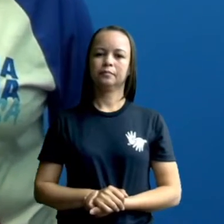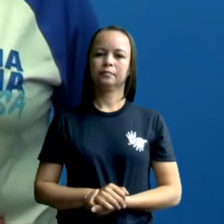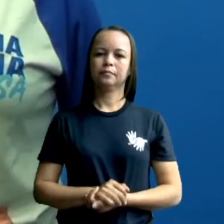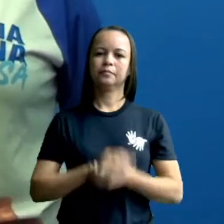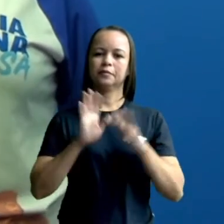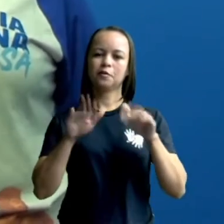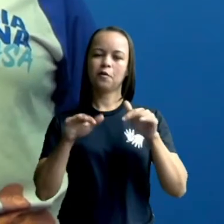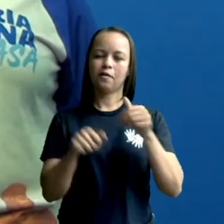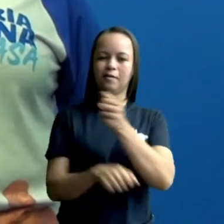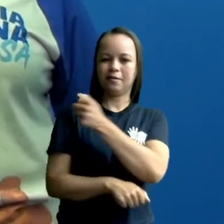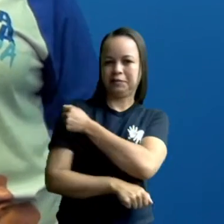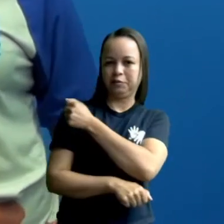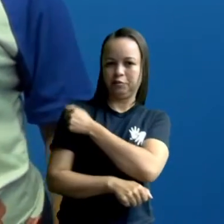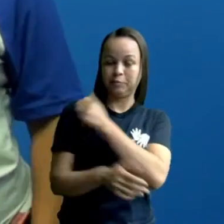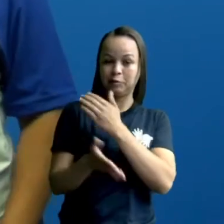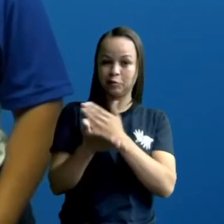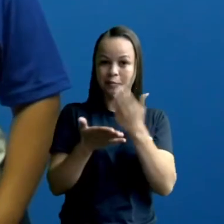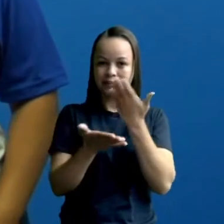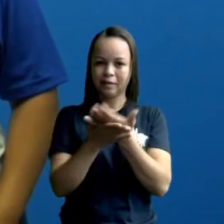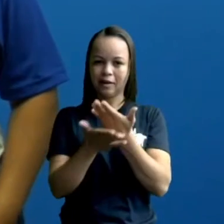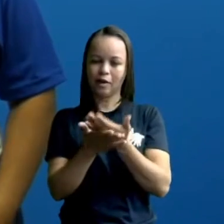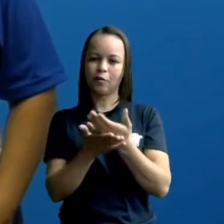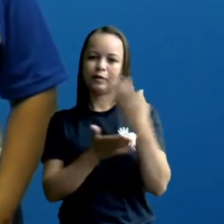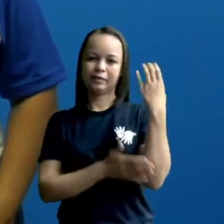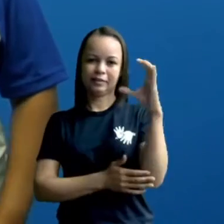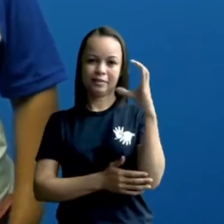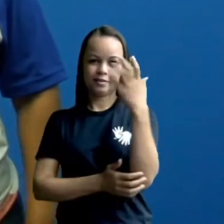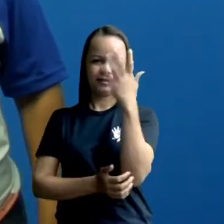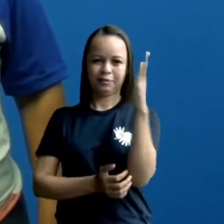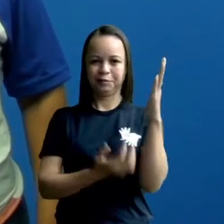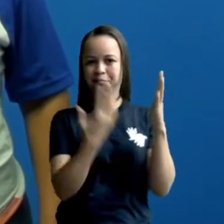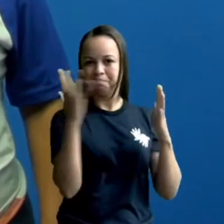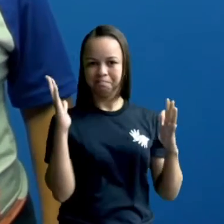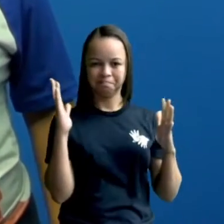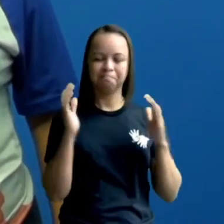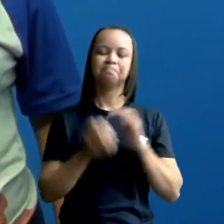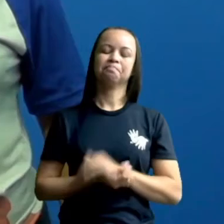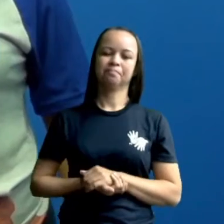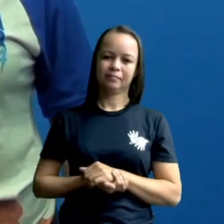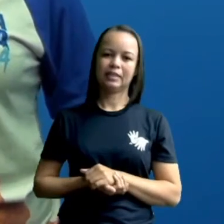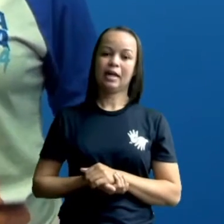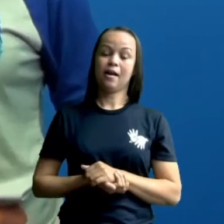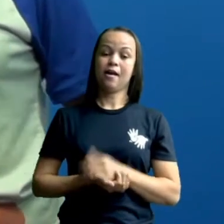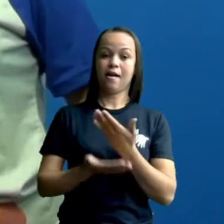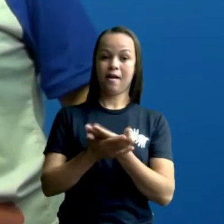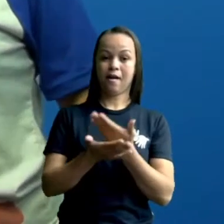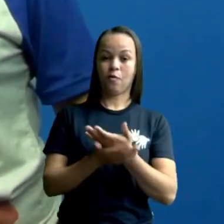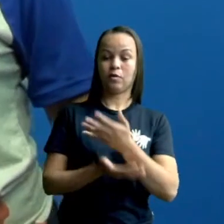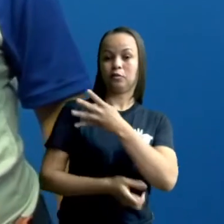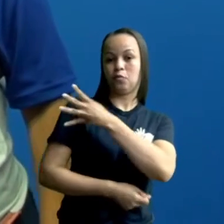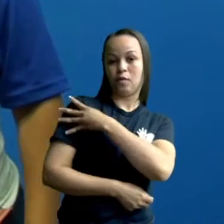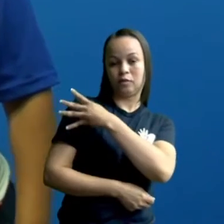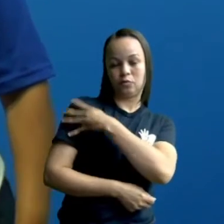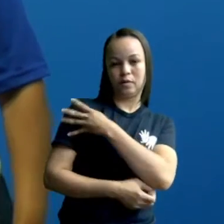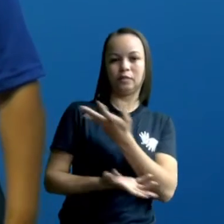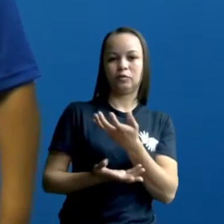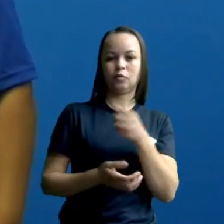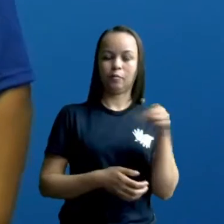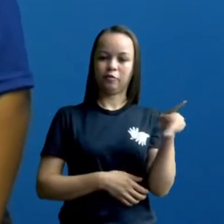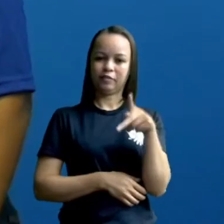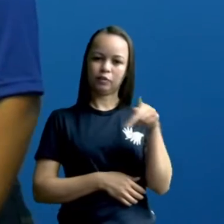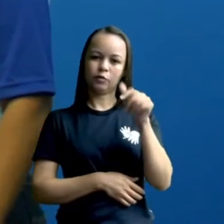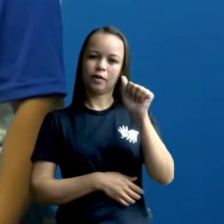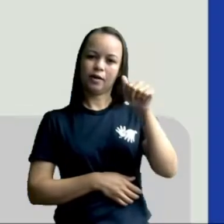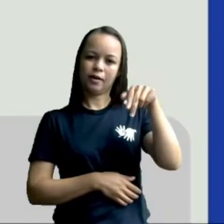Olá, pessoal! Vamos para mais uma aula de Ciências da Natureza, a aula do 4º ano. Eu sou a professora Andréia, vem